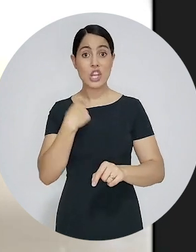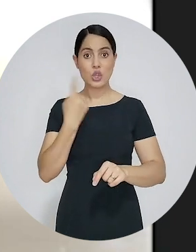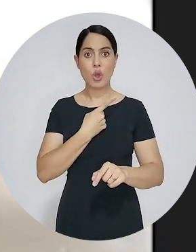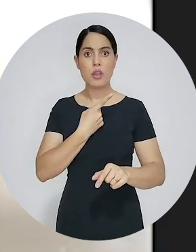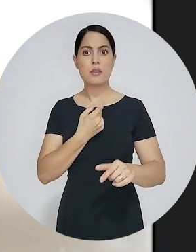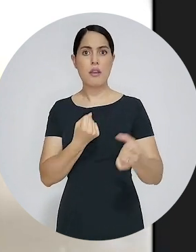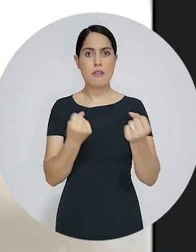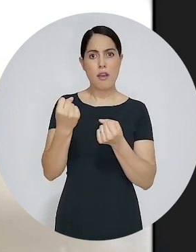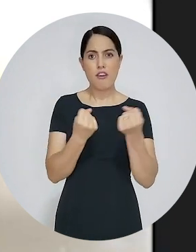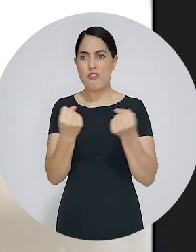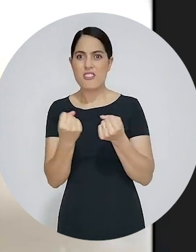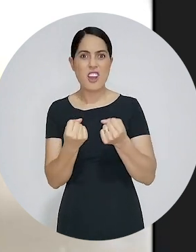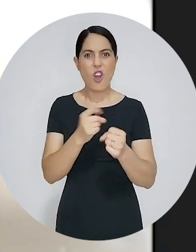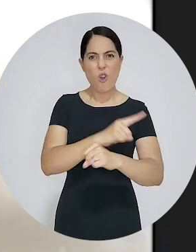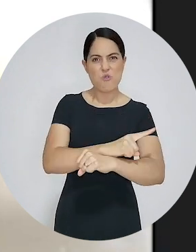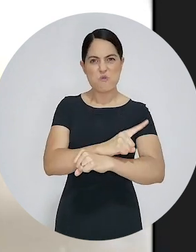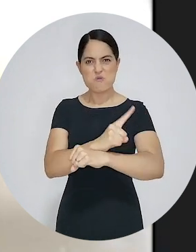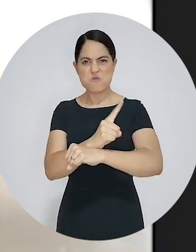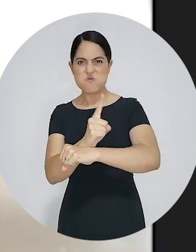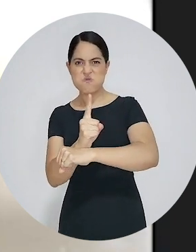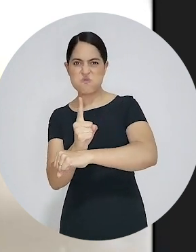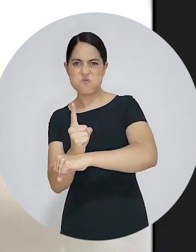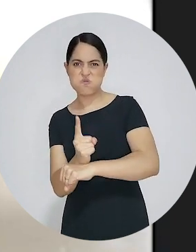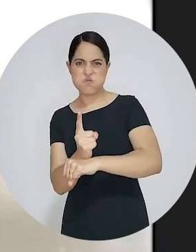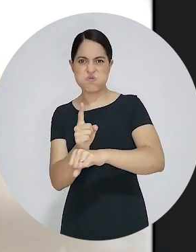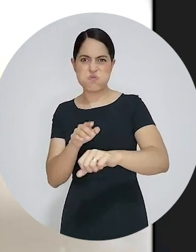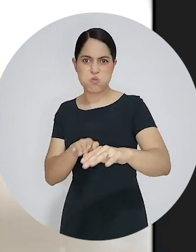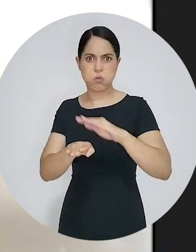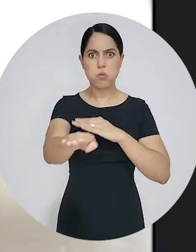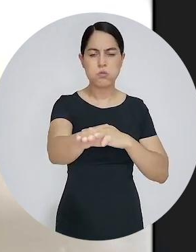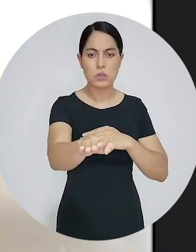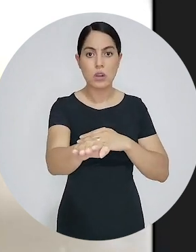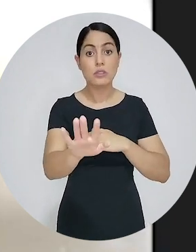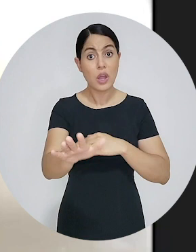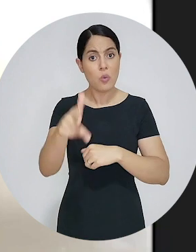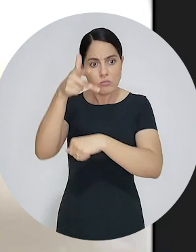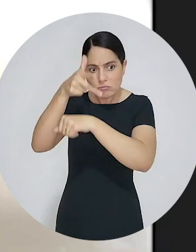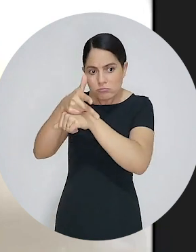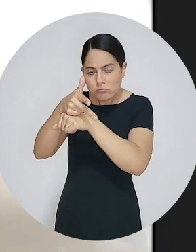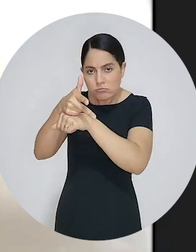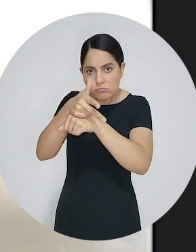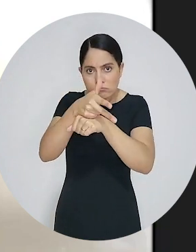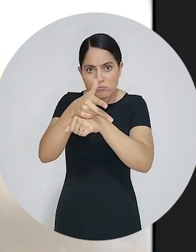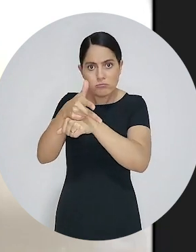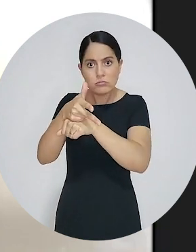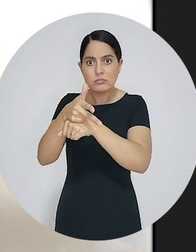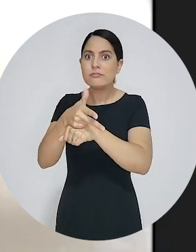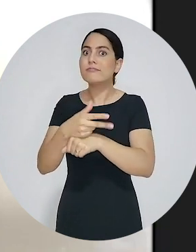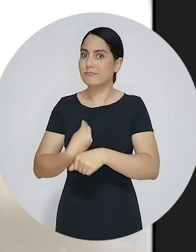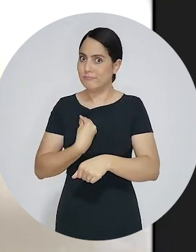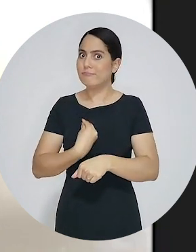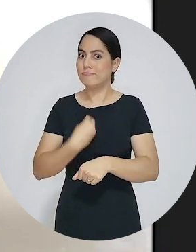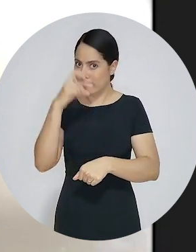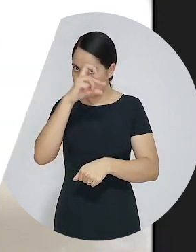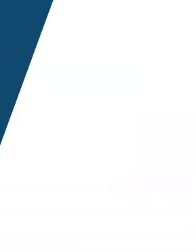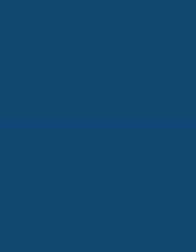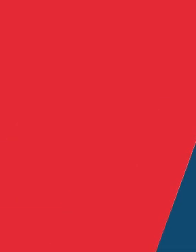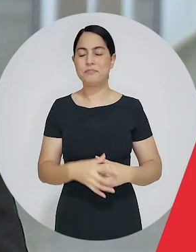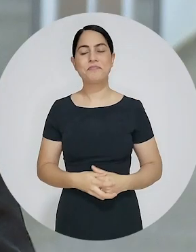contida em momentos de euforia, de empolgação, que acontece a todo mundo. Esses radares são fundamentais porque eles estão presentes onde o olho humano não